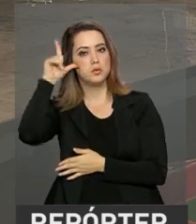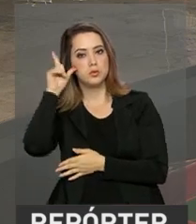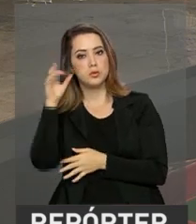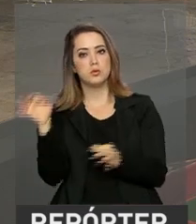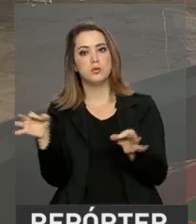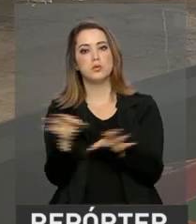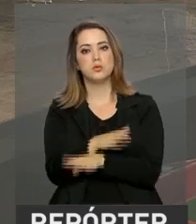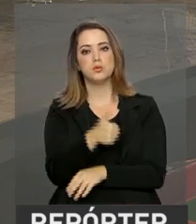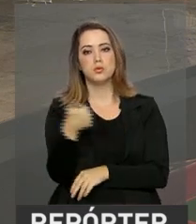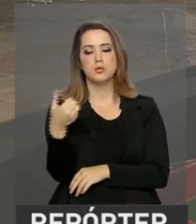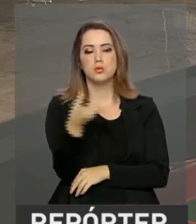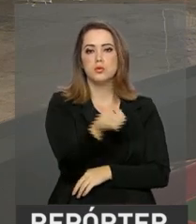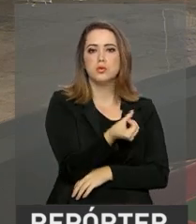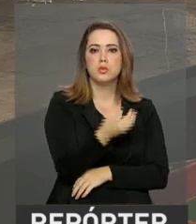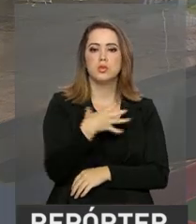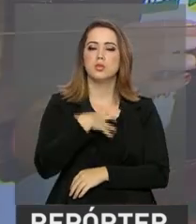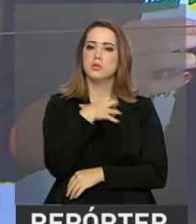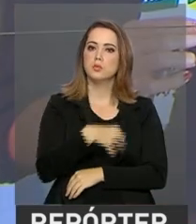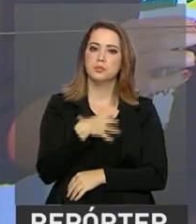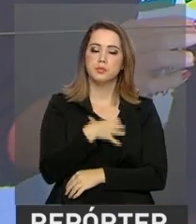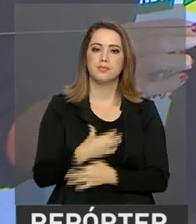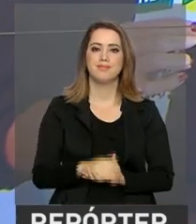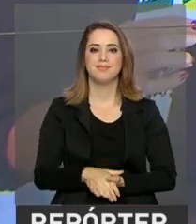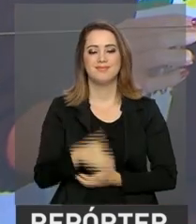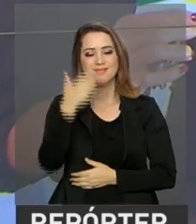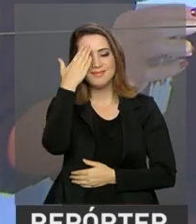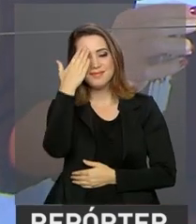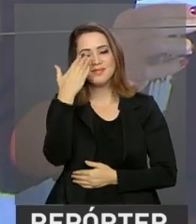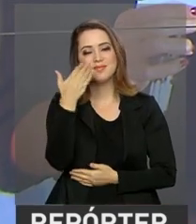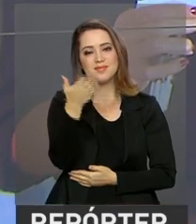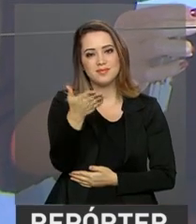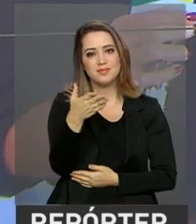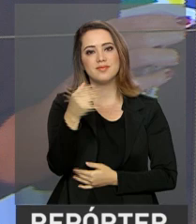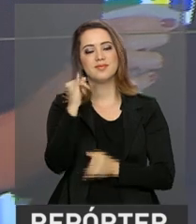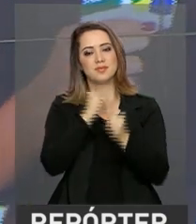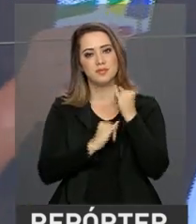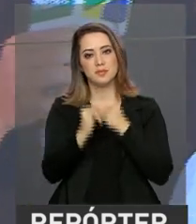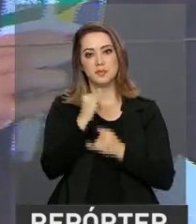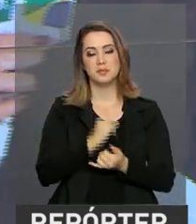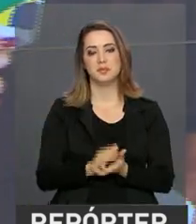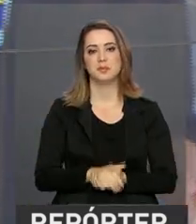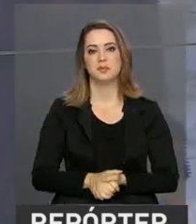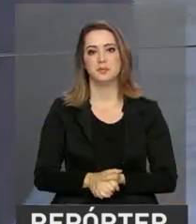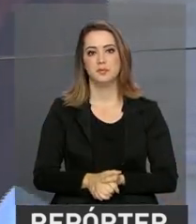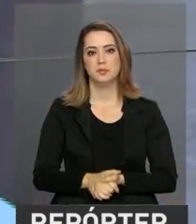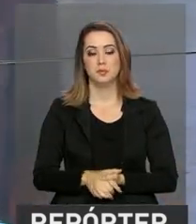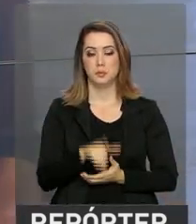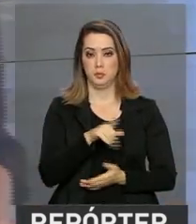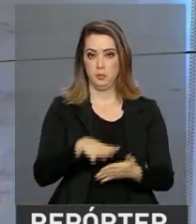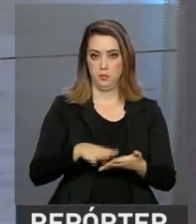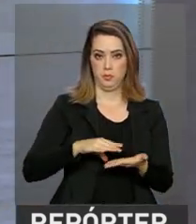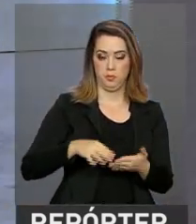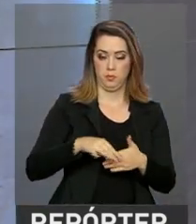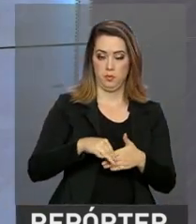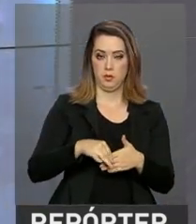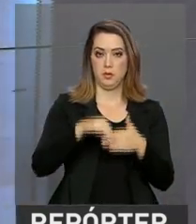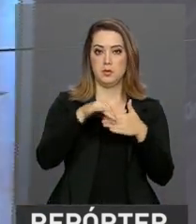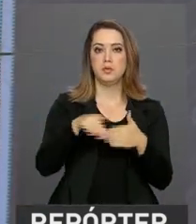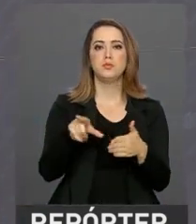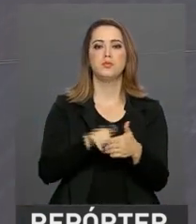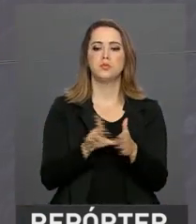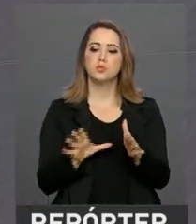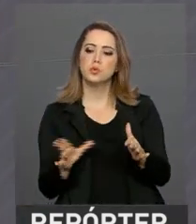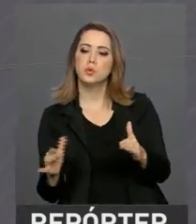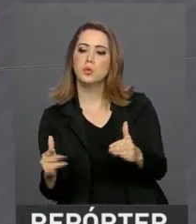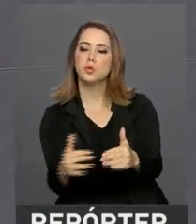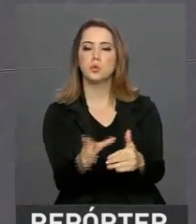dia 16 de agosto. Renata? Obrigada, Paola, pelas suas informações. Líderes e partidos da base aliada na Câmara se